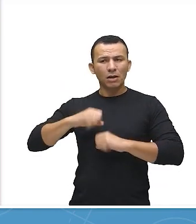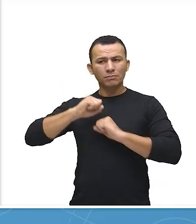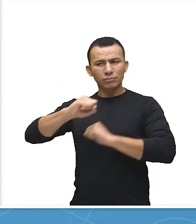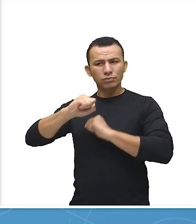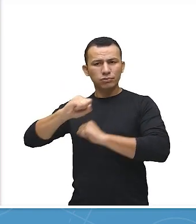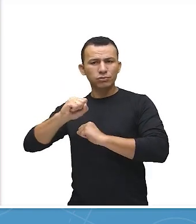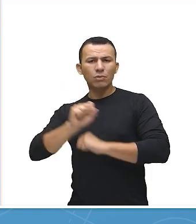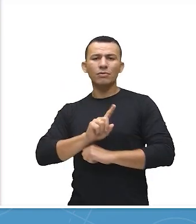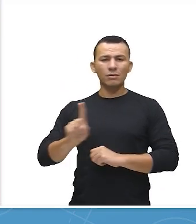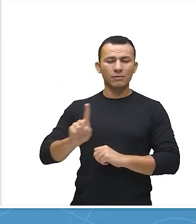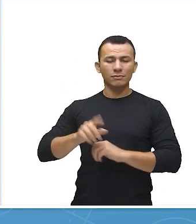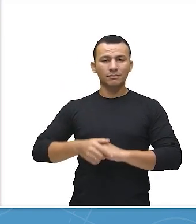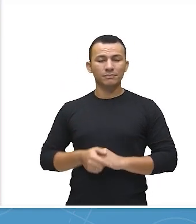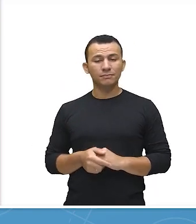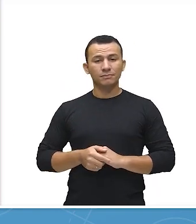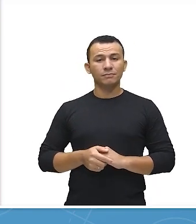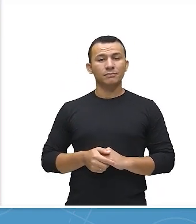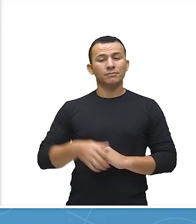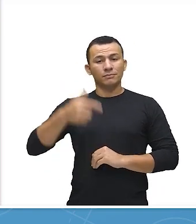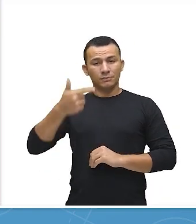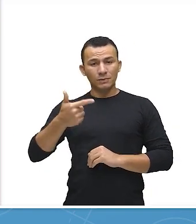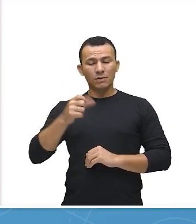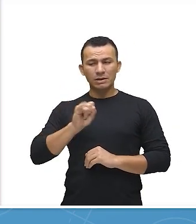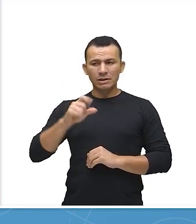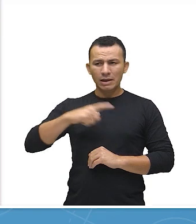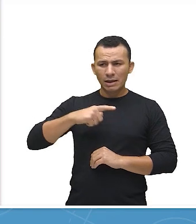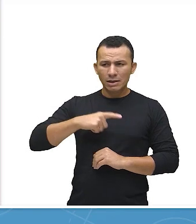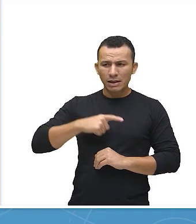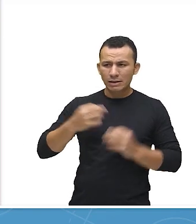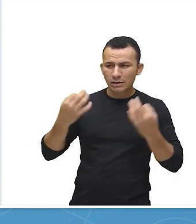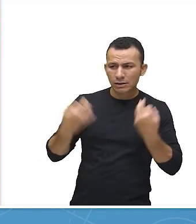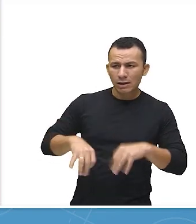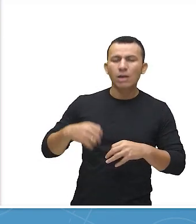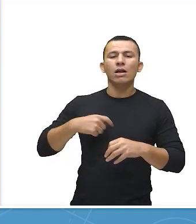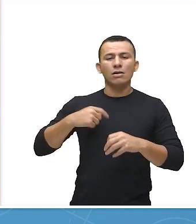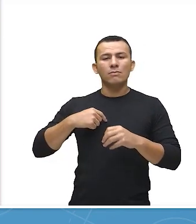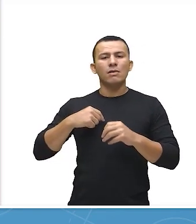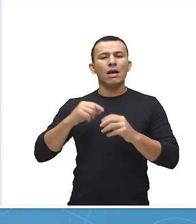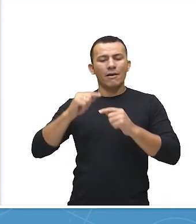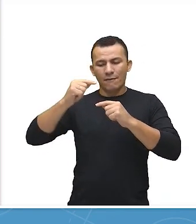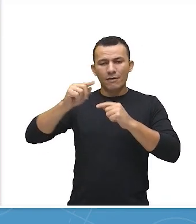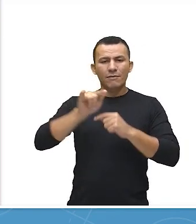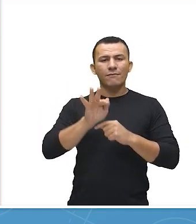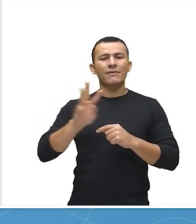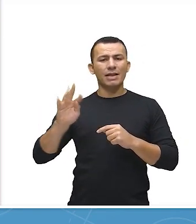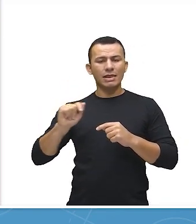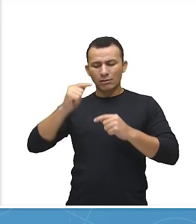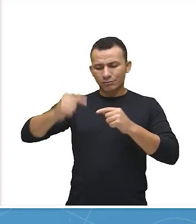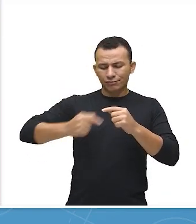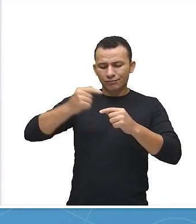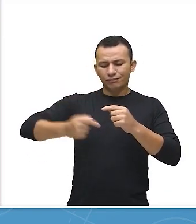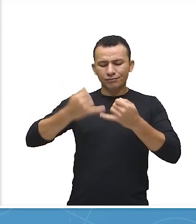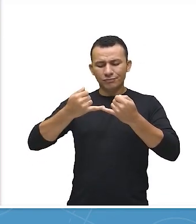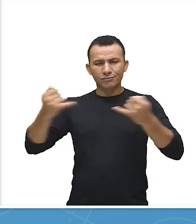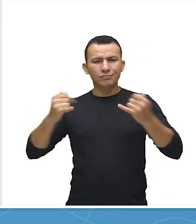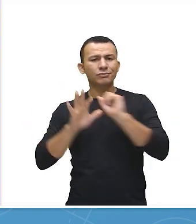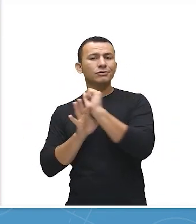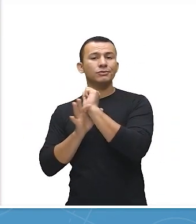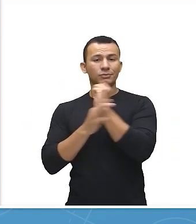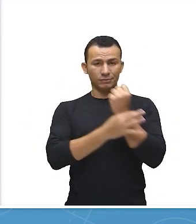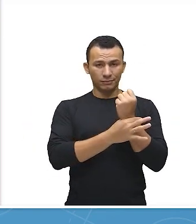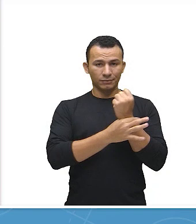corretamente. 2. Se ele estiver funcionando corretamente, envolva o fio com fita isolante para garantir que toda a fiação esteja isolada de